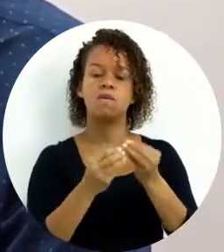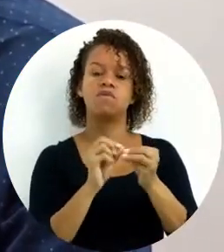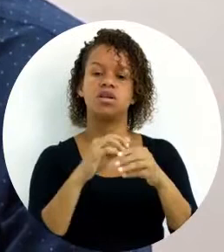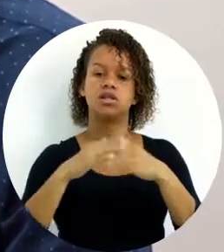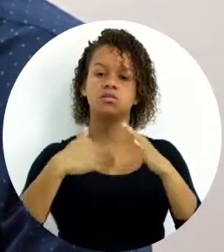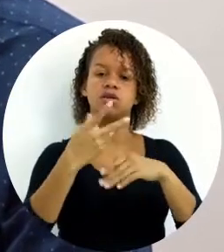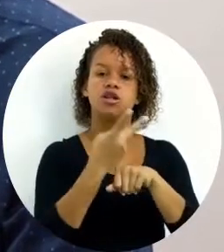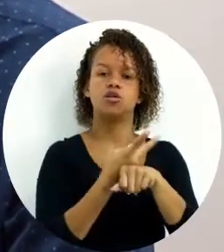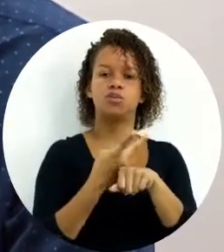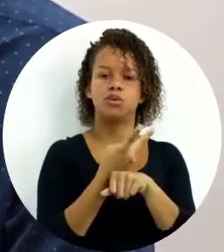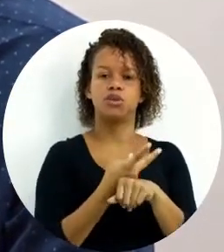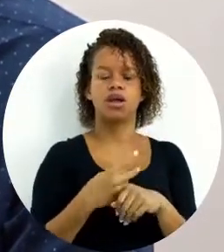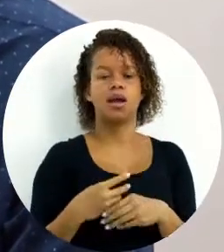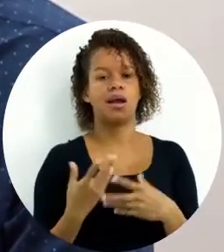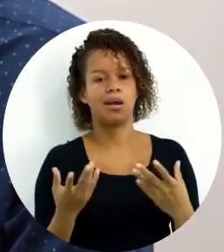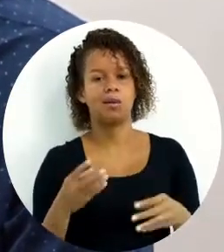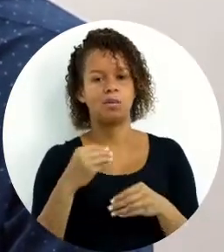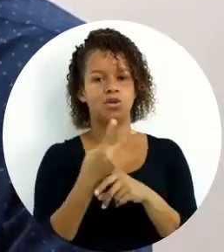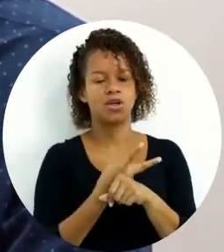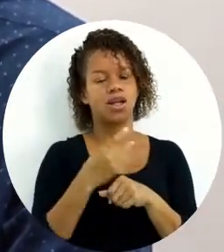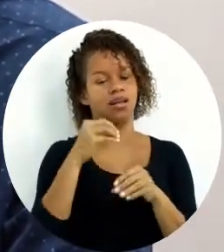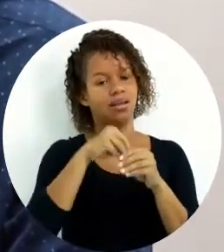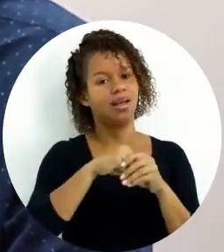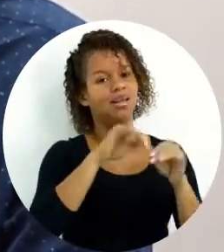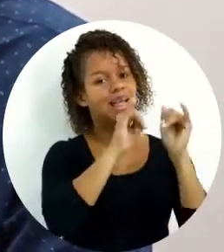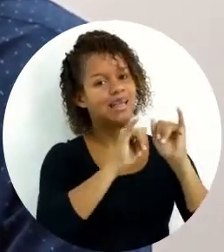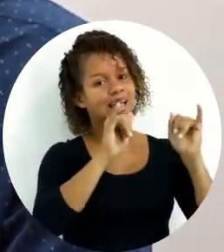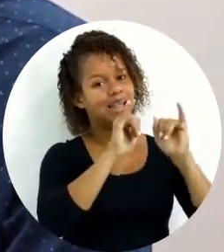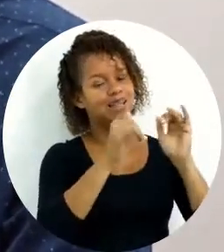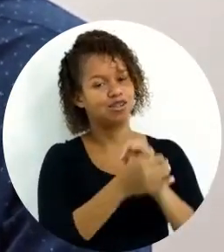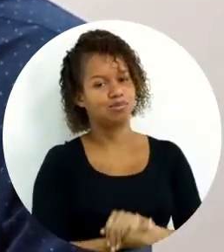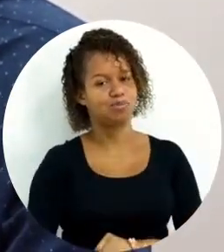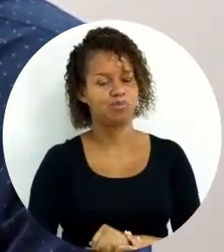esse processo de busca em um buscador da internet.